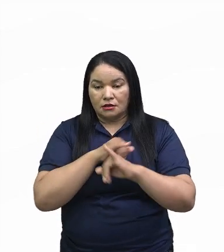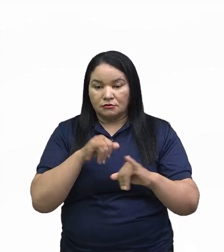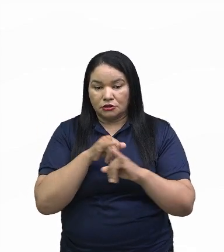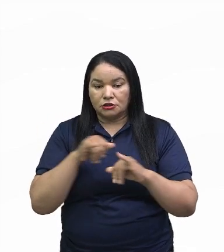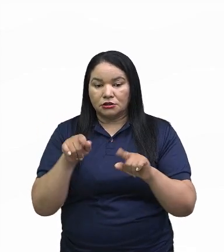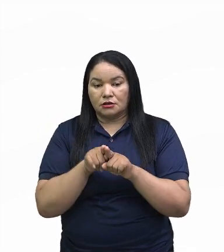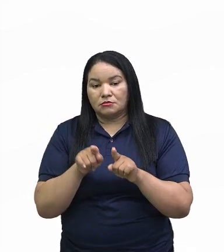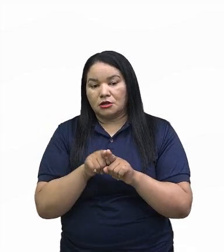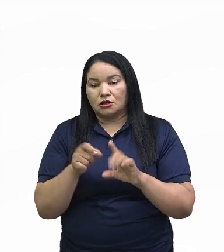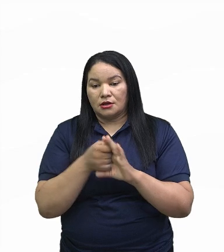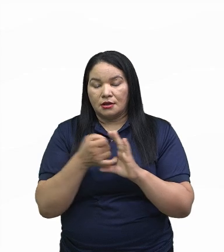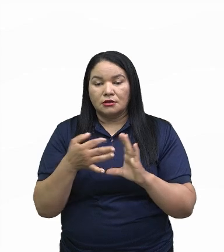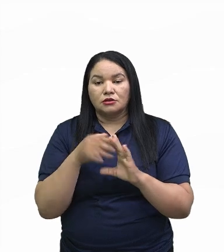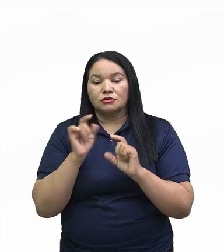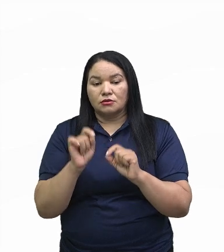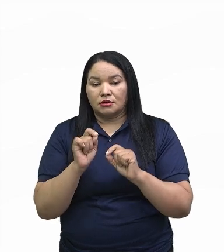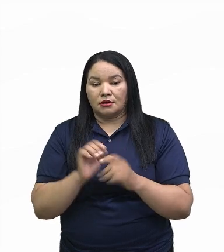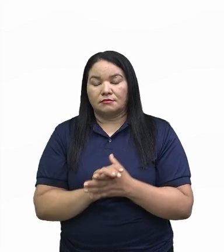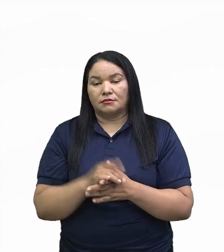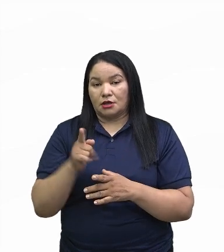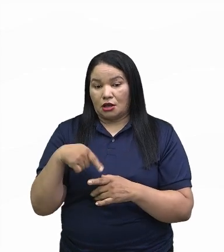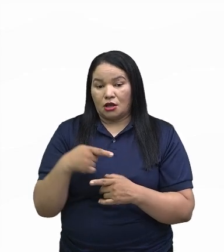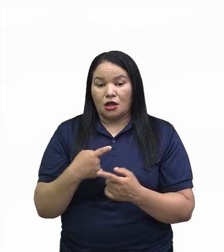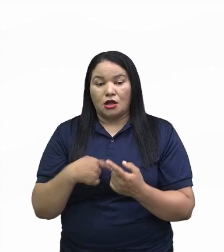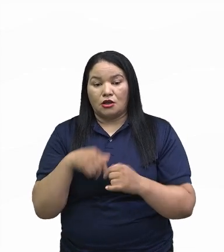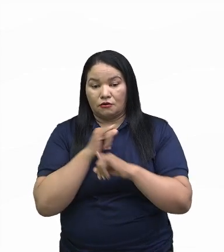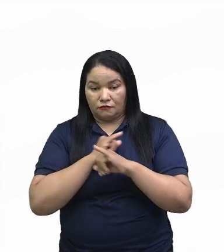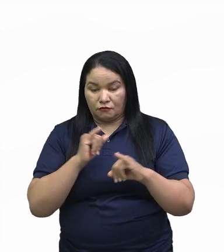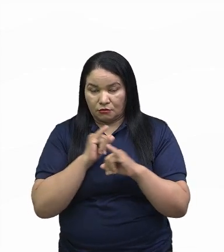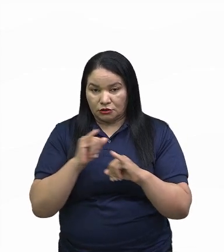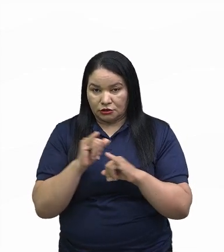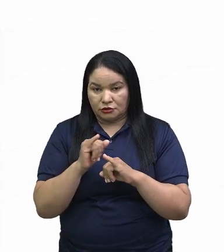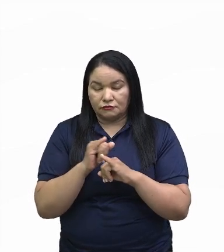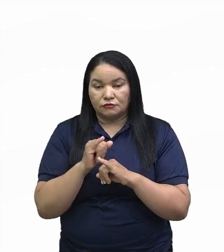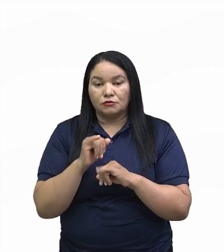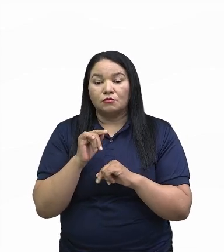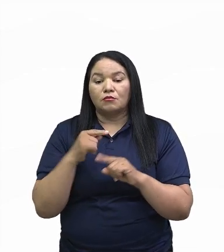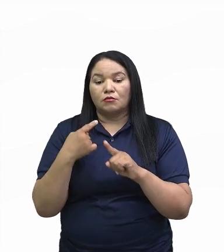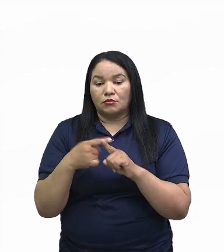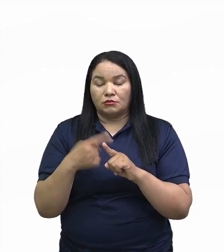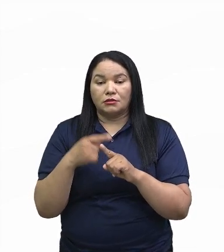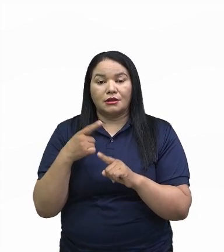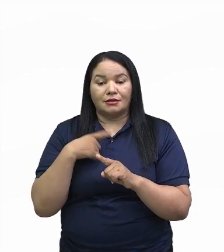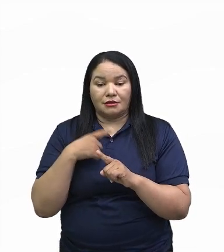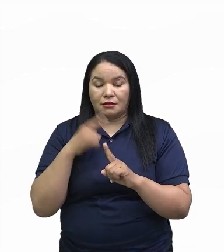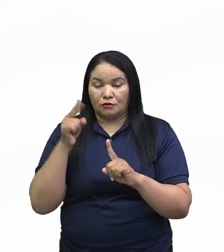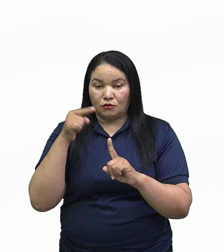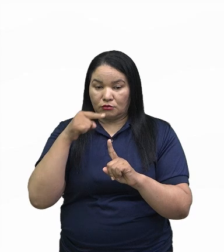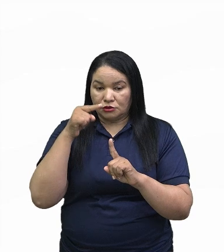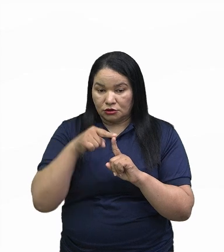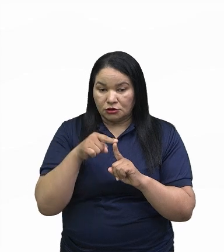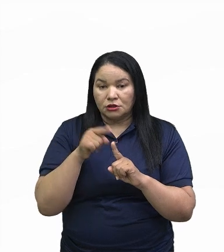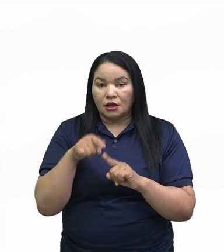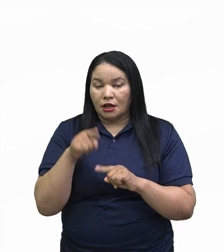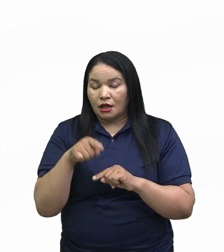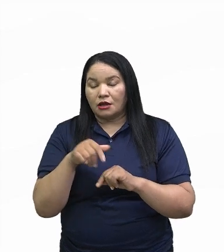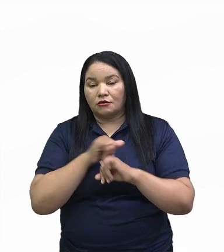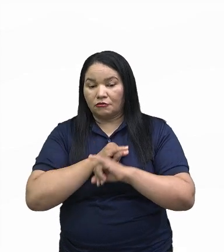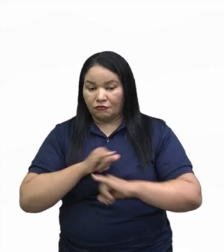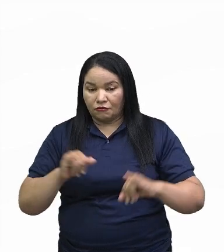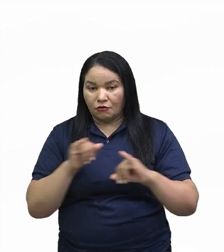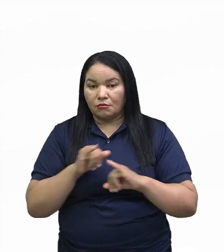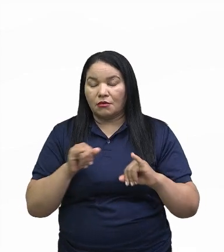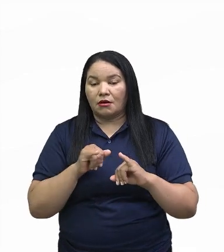geralmente ele é de cunho informativo, ou seja, a intencionalidade, né, da notícia é informar